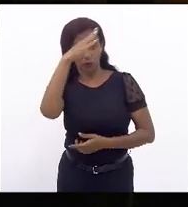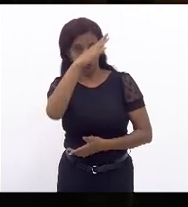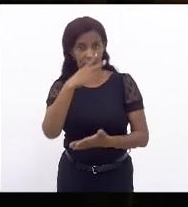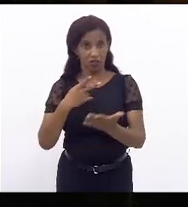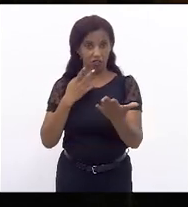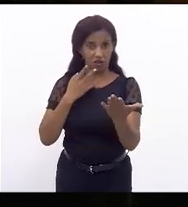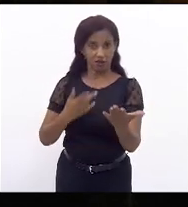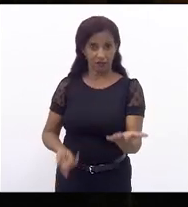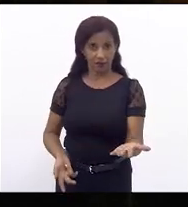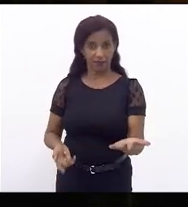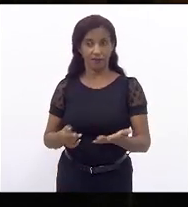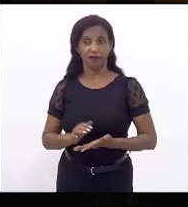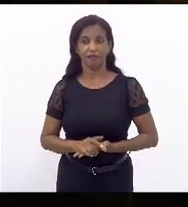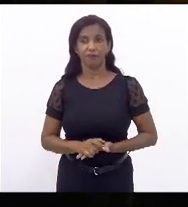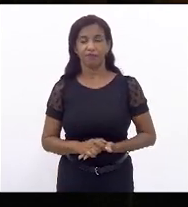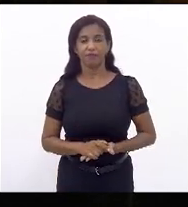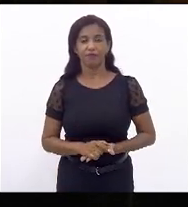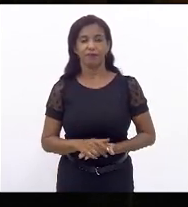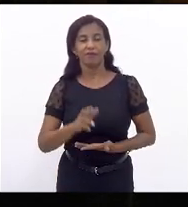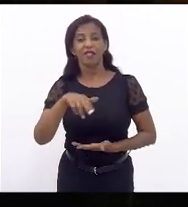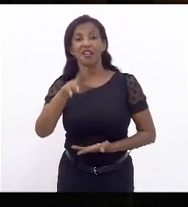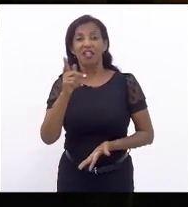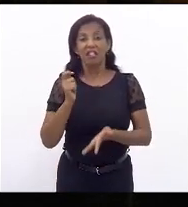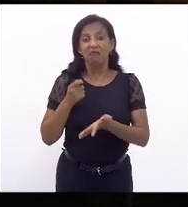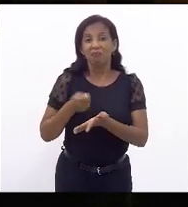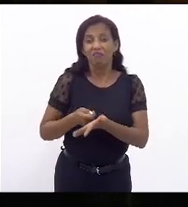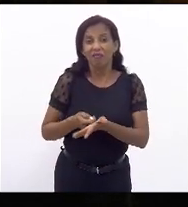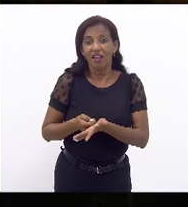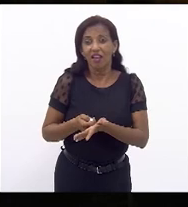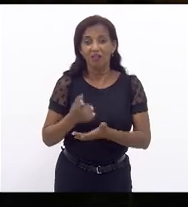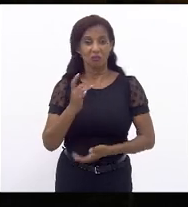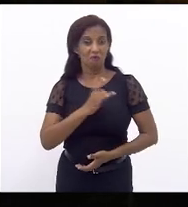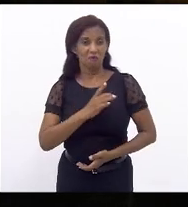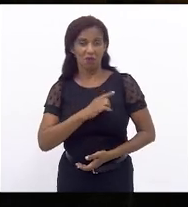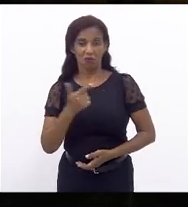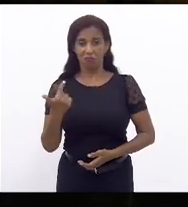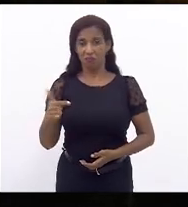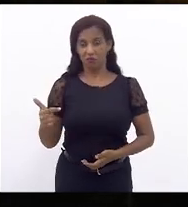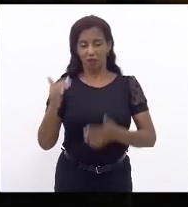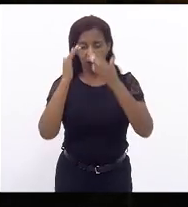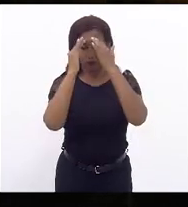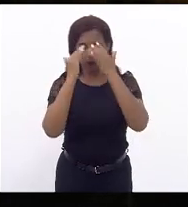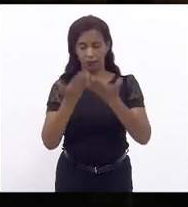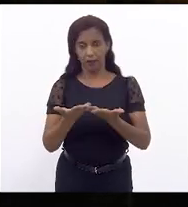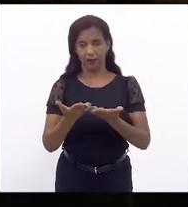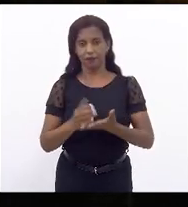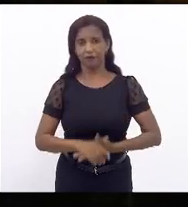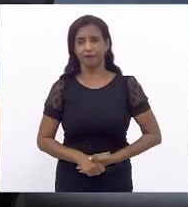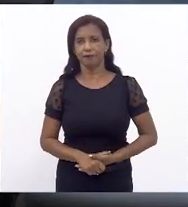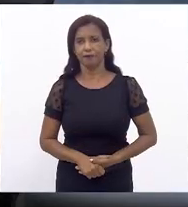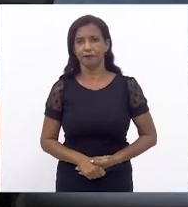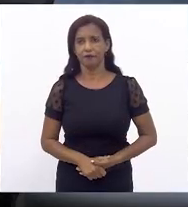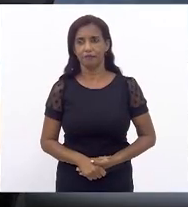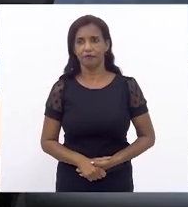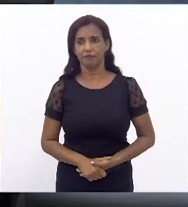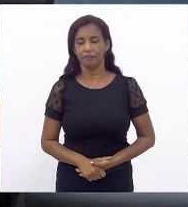diz bolsonarista, quem não deve, não teme. Muito obrigado, presidente.